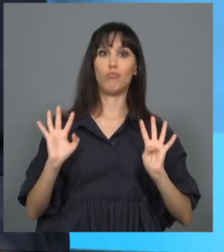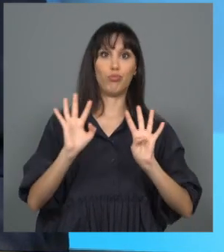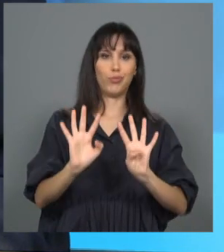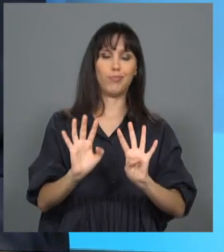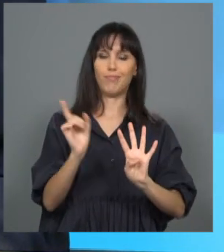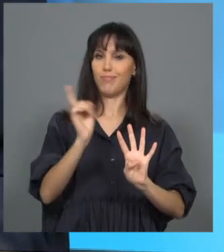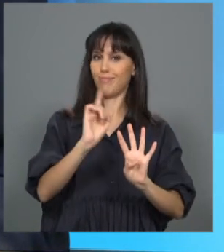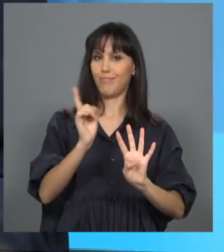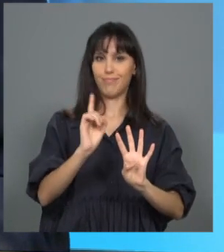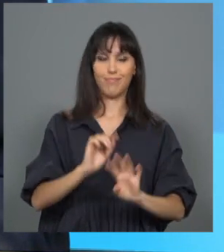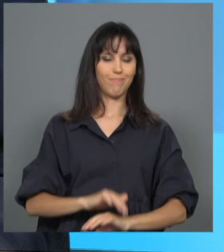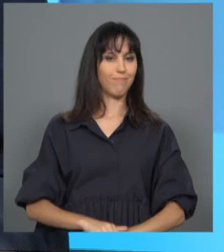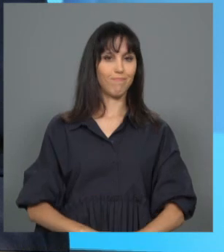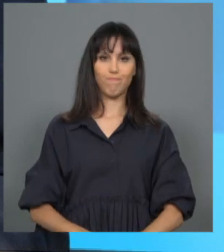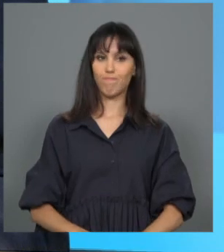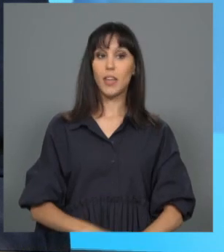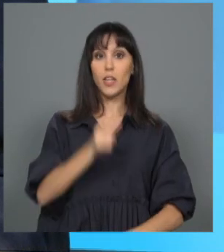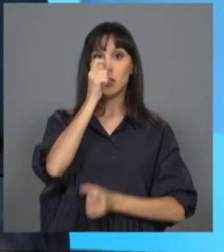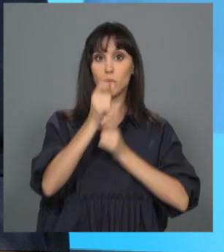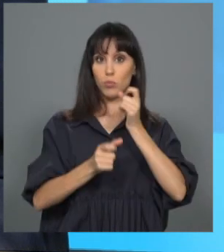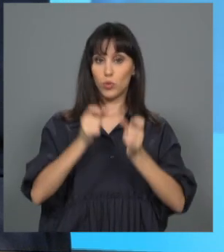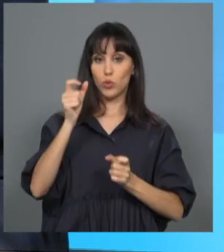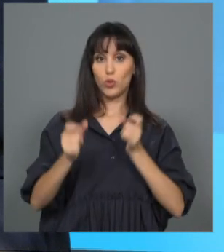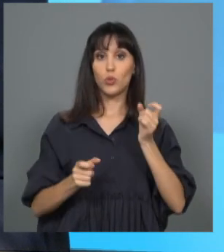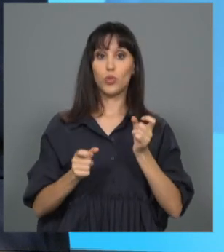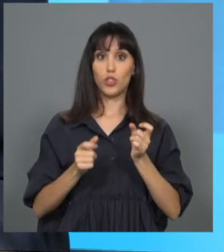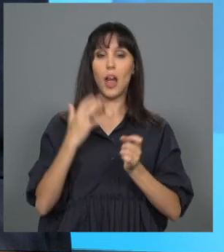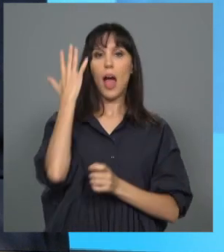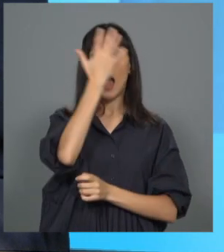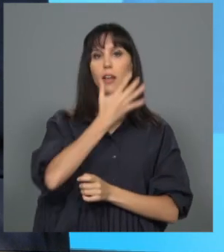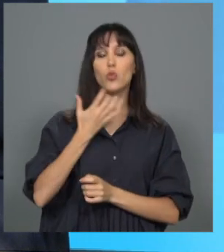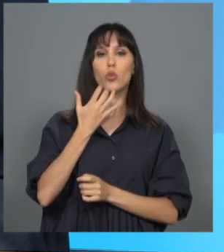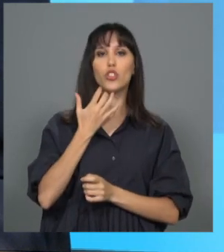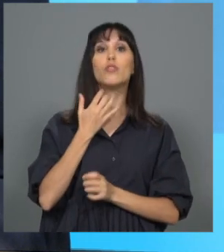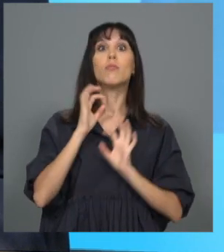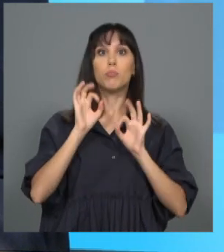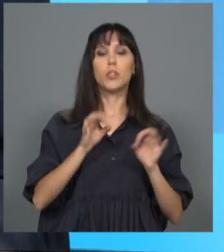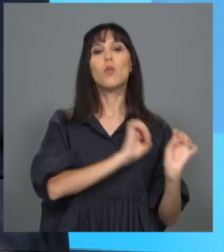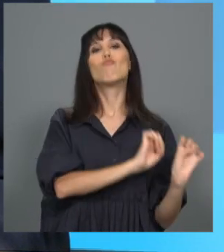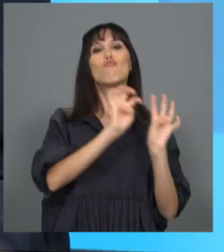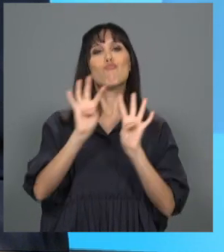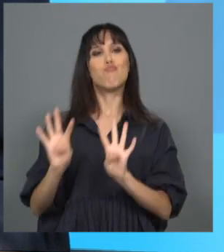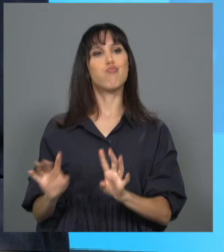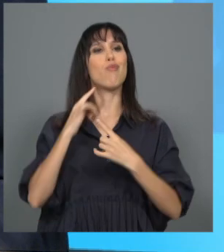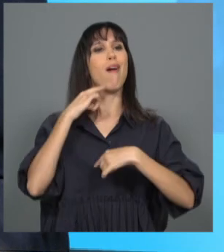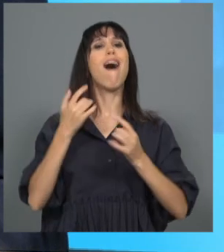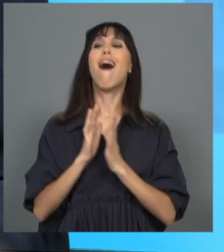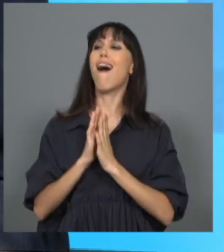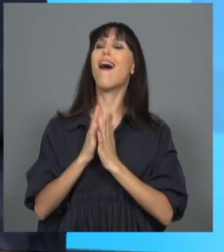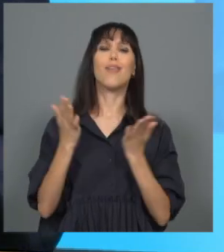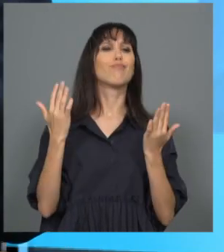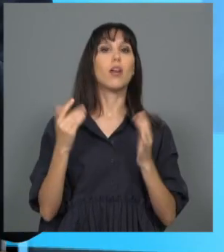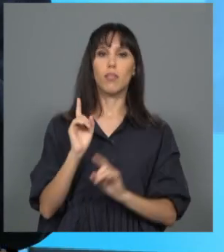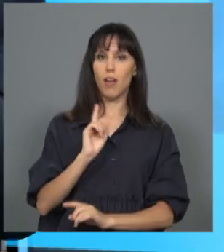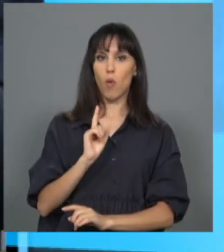voltam. Os espectadores, os atores não voltam, querendo passar a mensagem aos